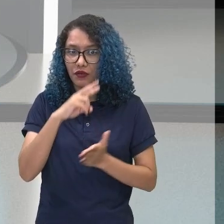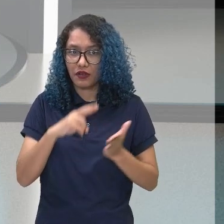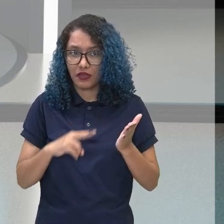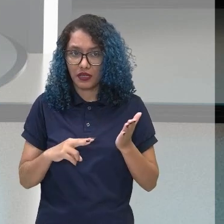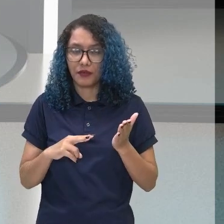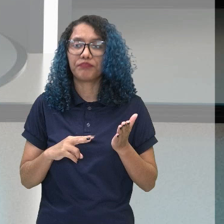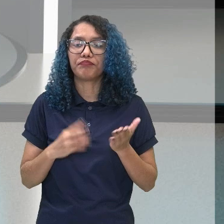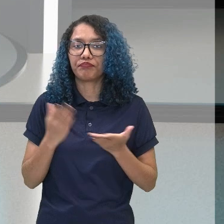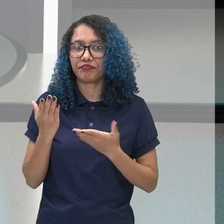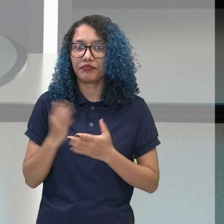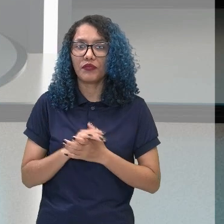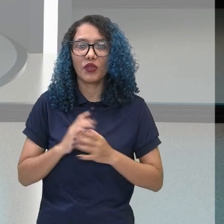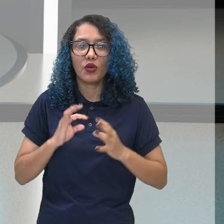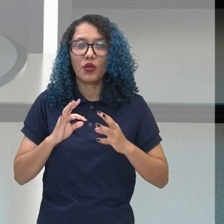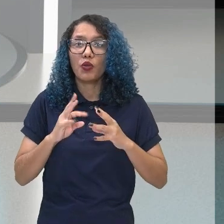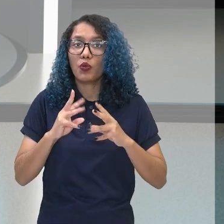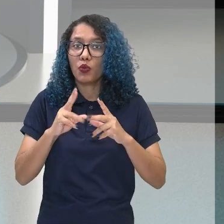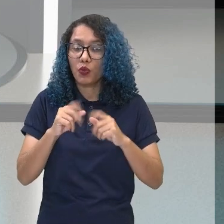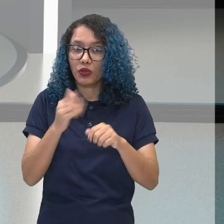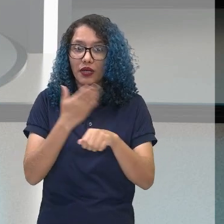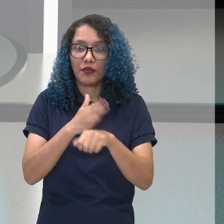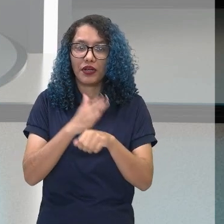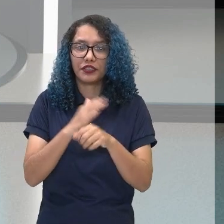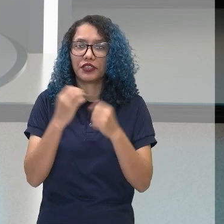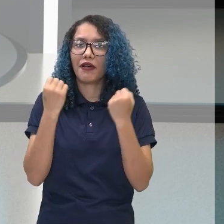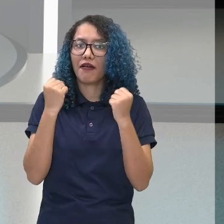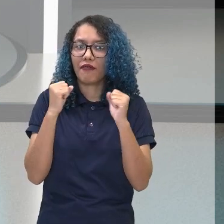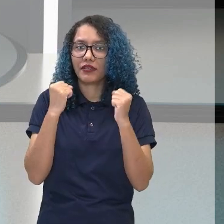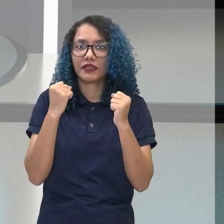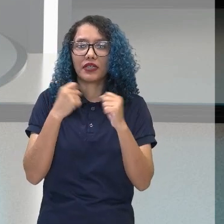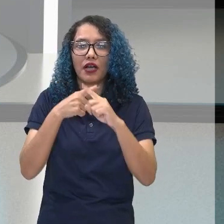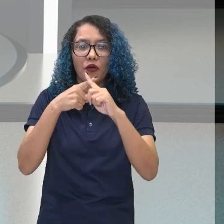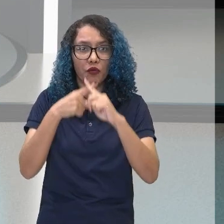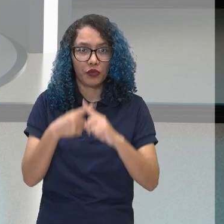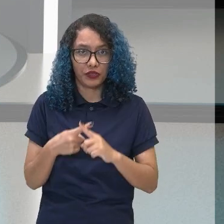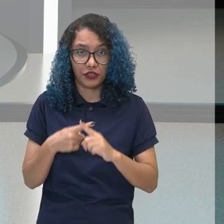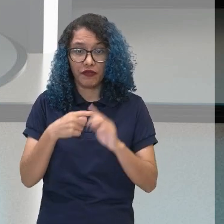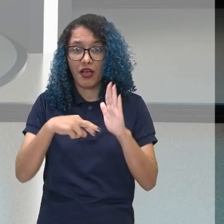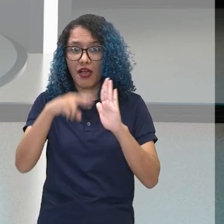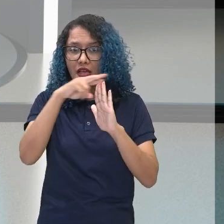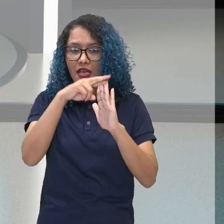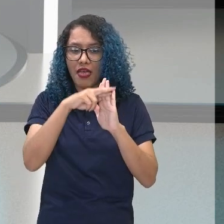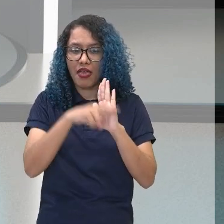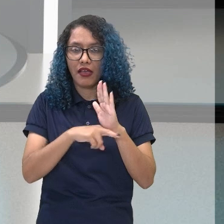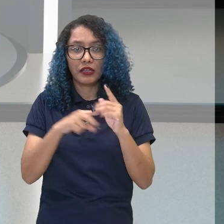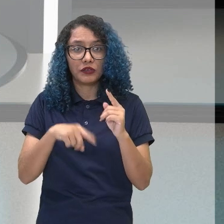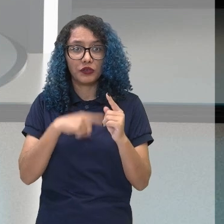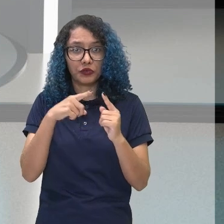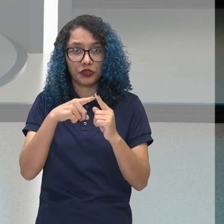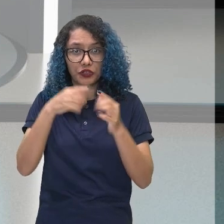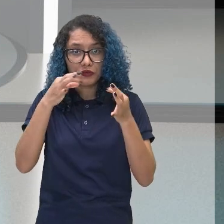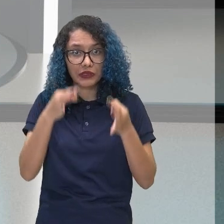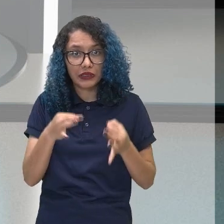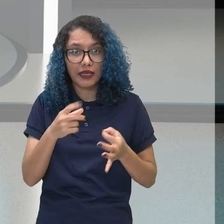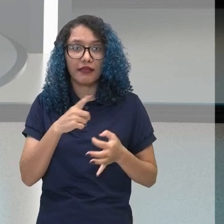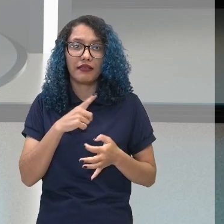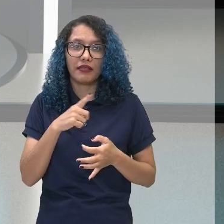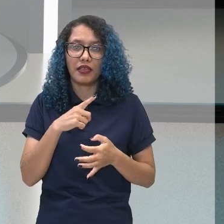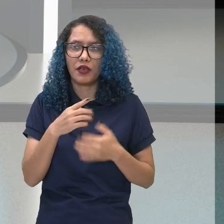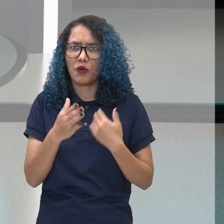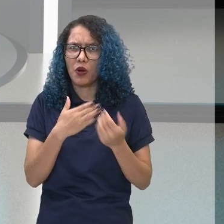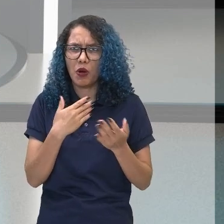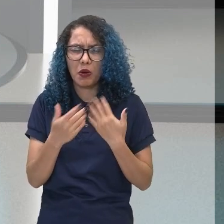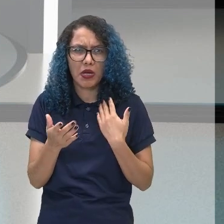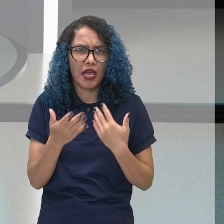modalidade, toda a atividade física competitiva, reparem, com regras e objetivos bem definidos. Então não é qualquer jogo,